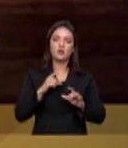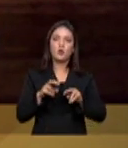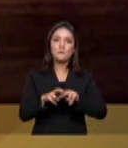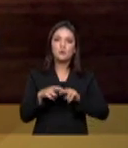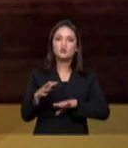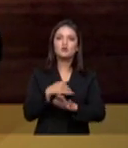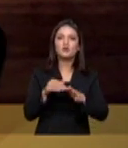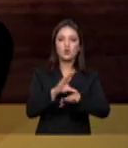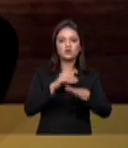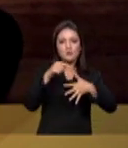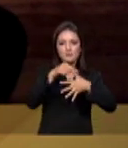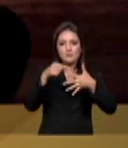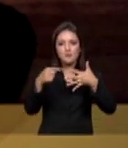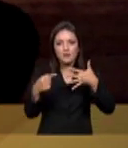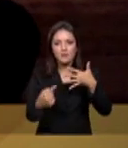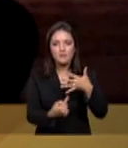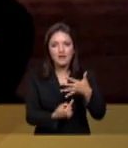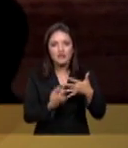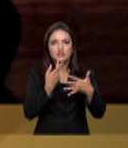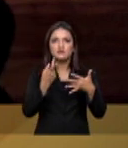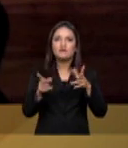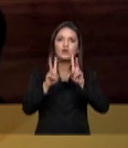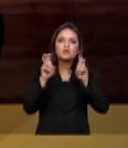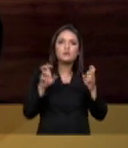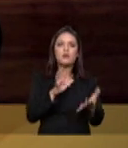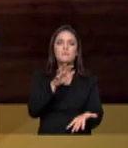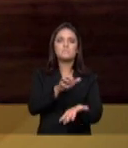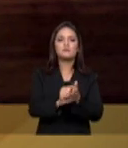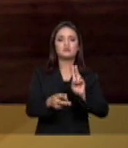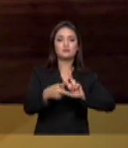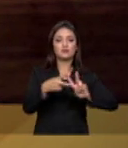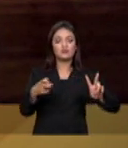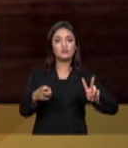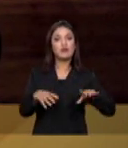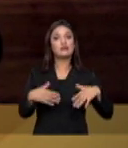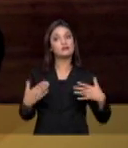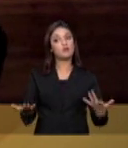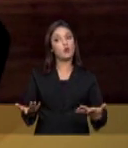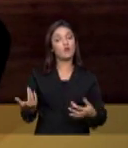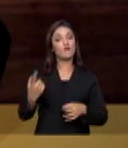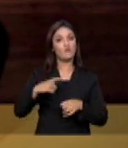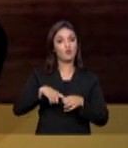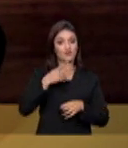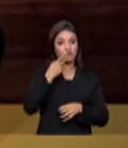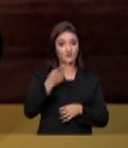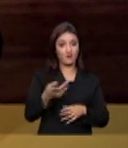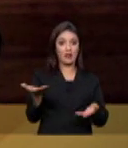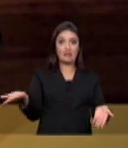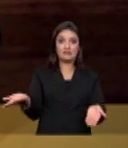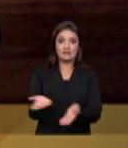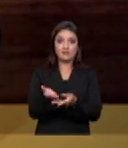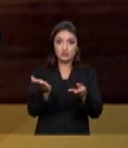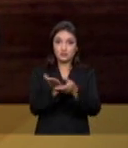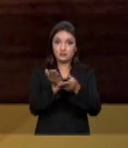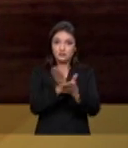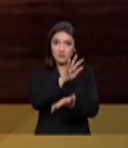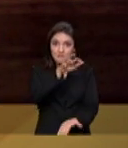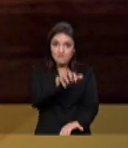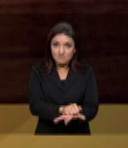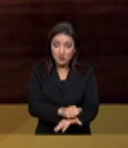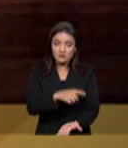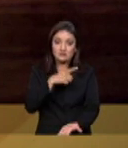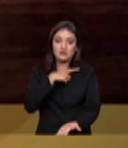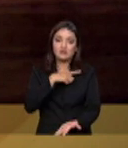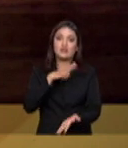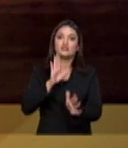indígena reforma neste bar a questão relativa às ações possessórias que